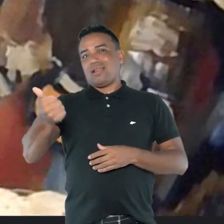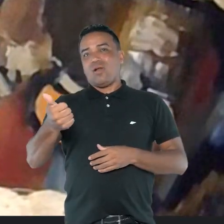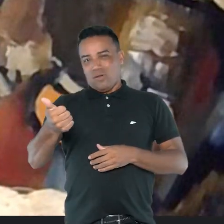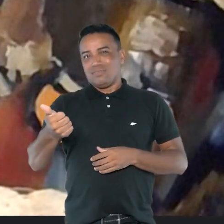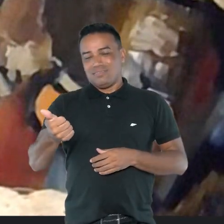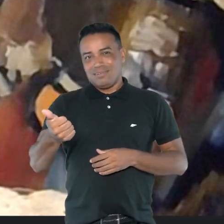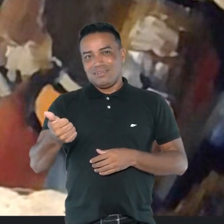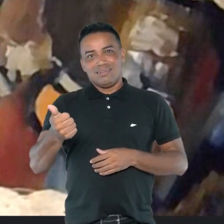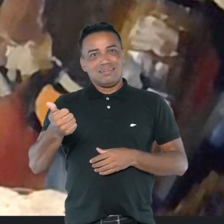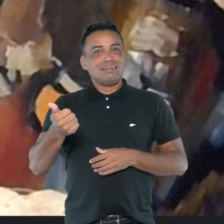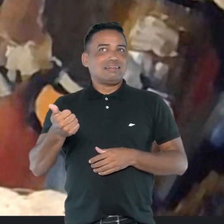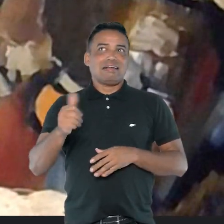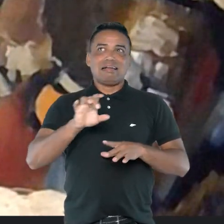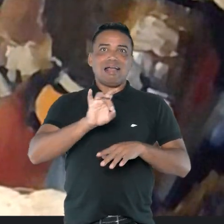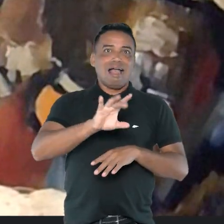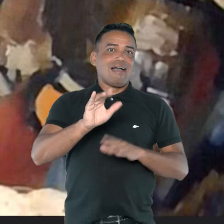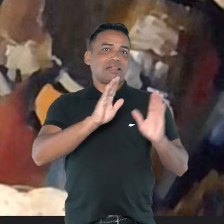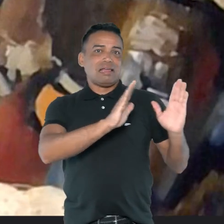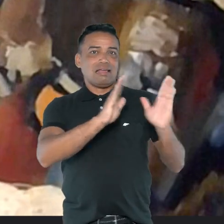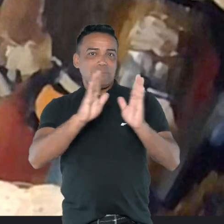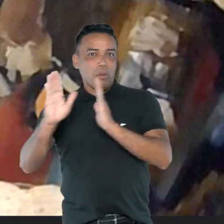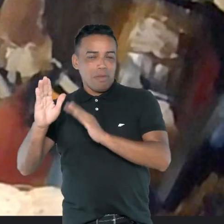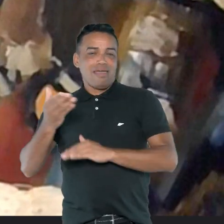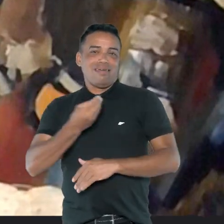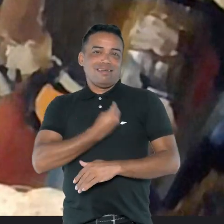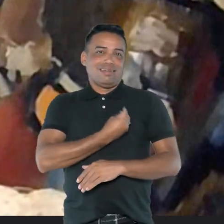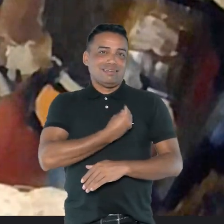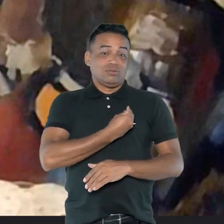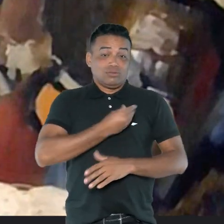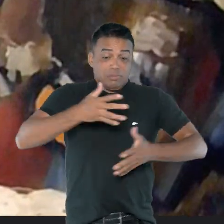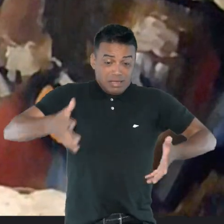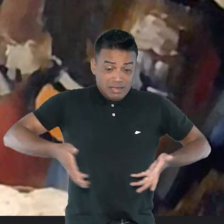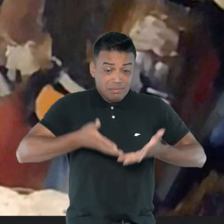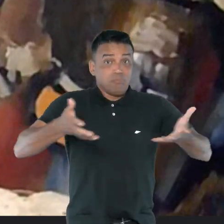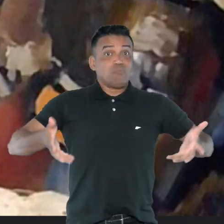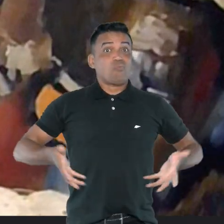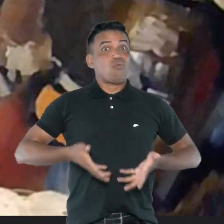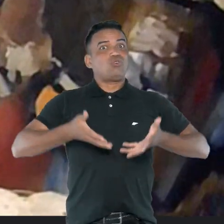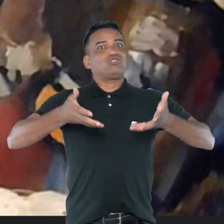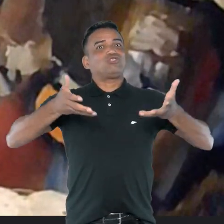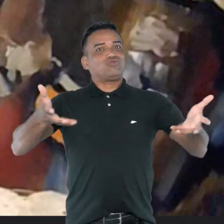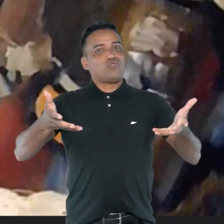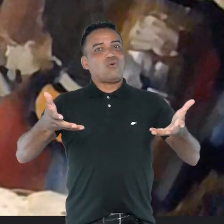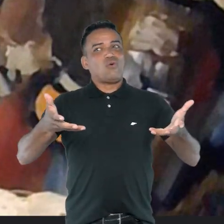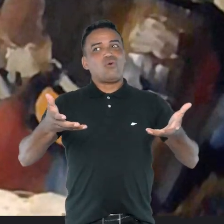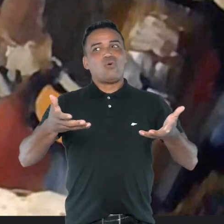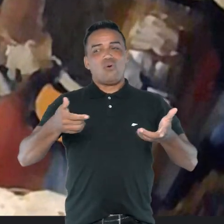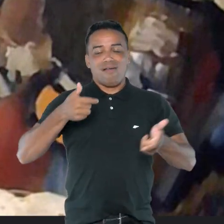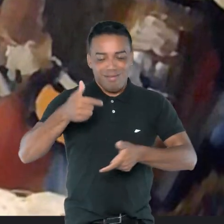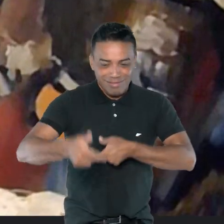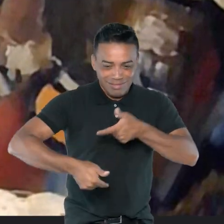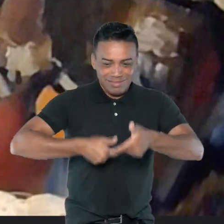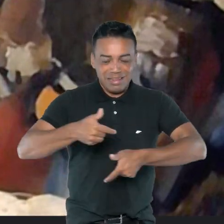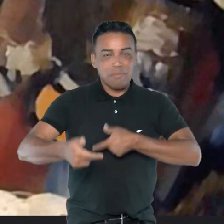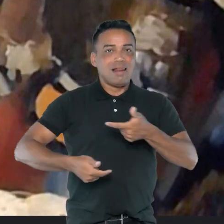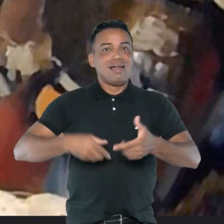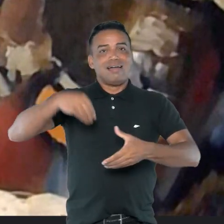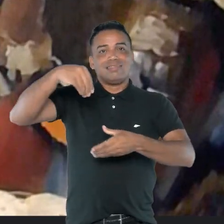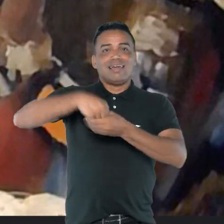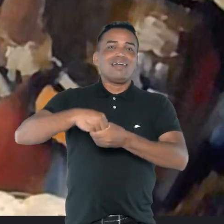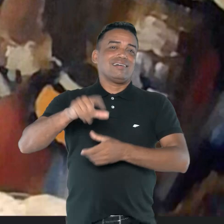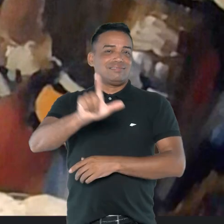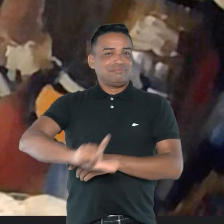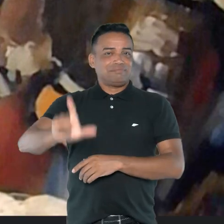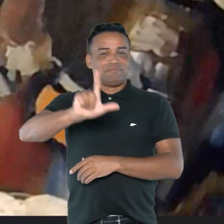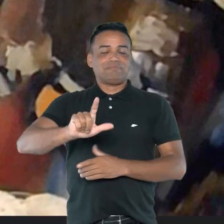coisas e me motivaram assim a trabalhar isso na